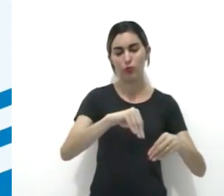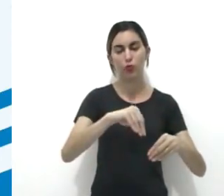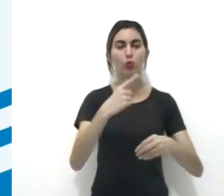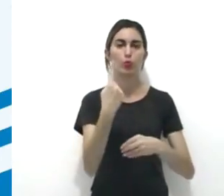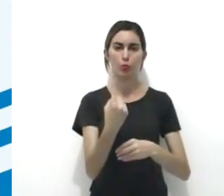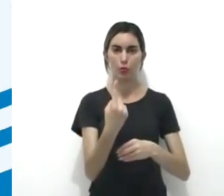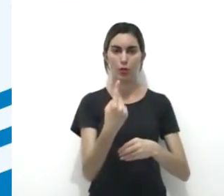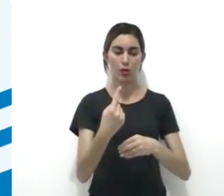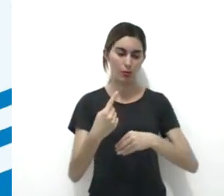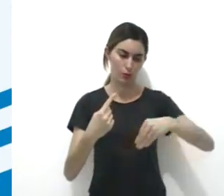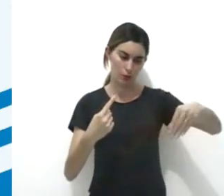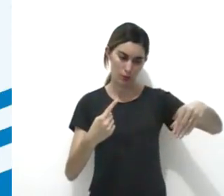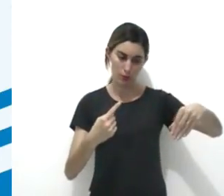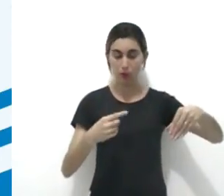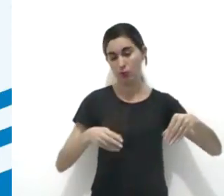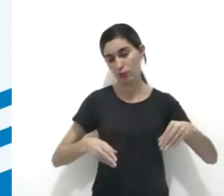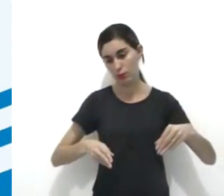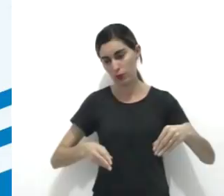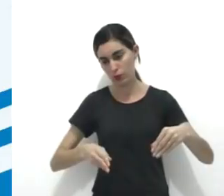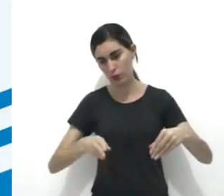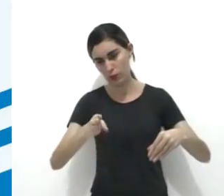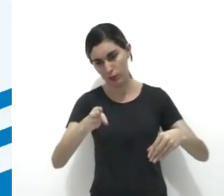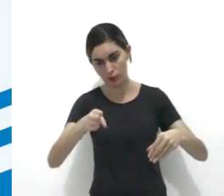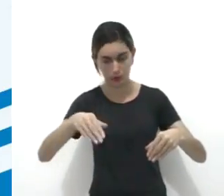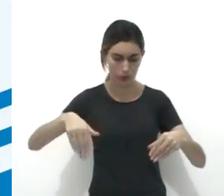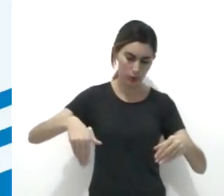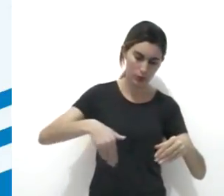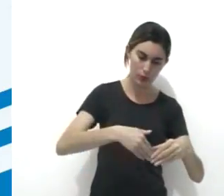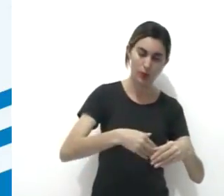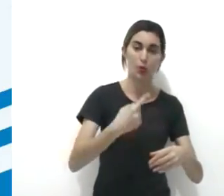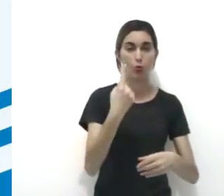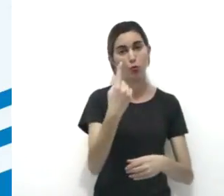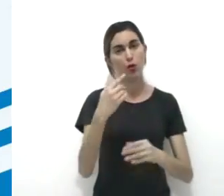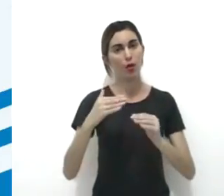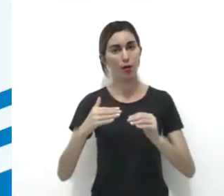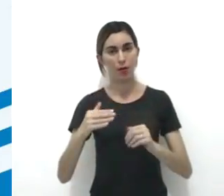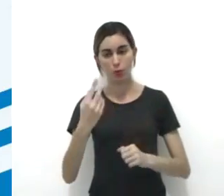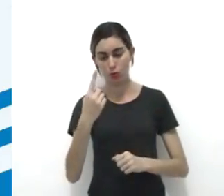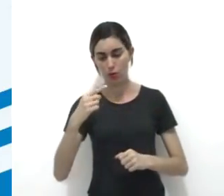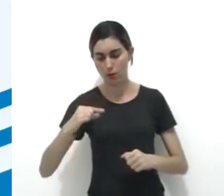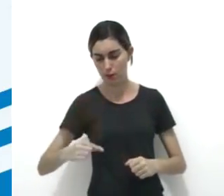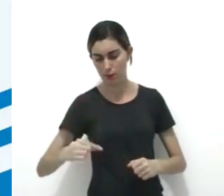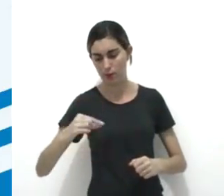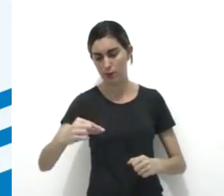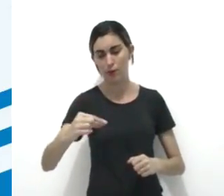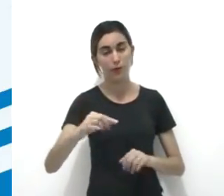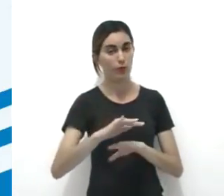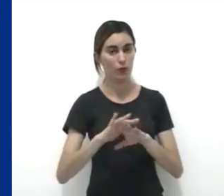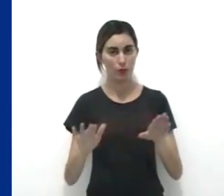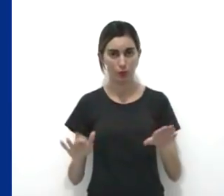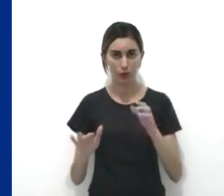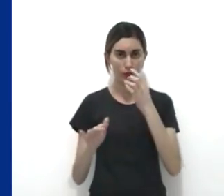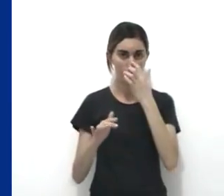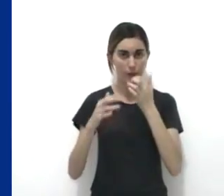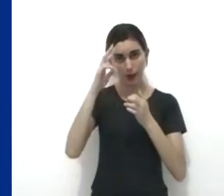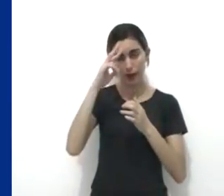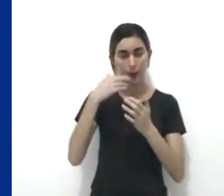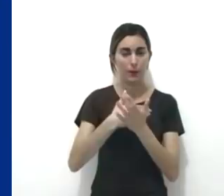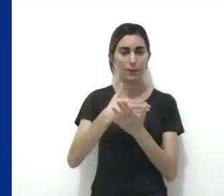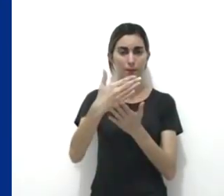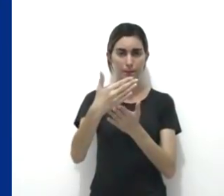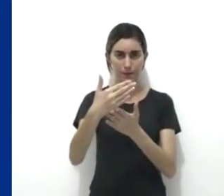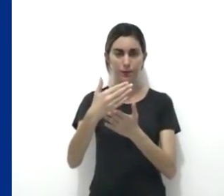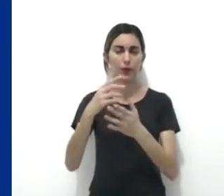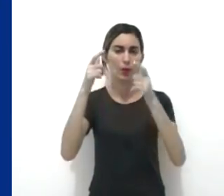uma casa na diagonal ou uma casa na vertical ou na horizontal. Lembrando que no início